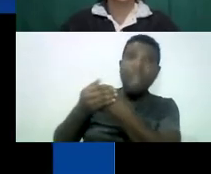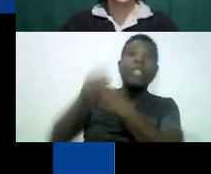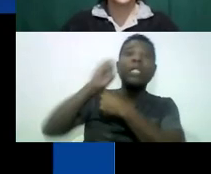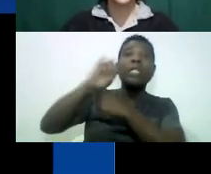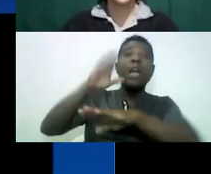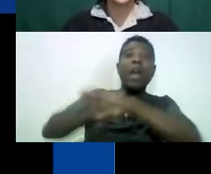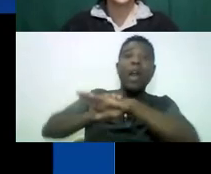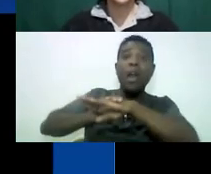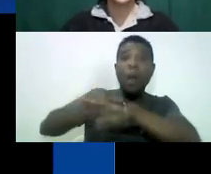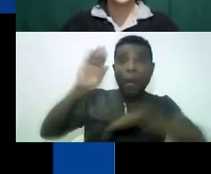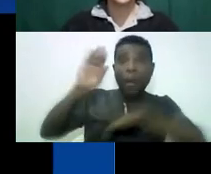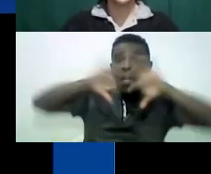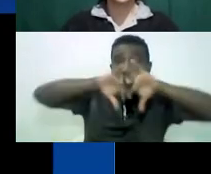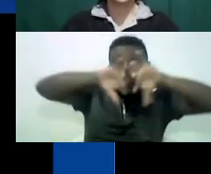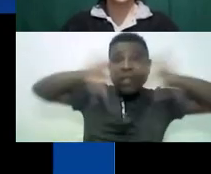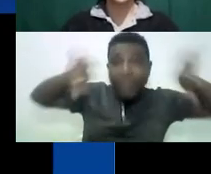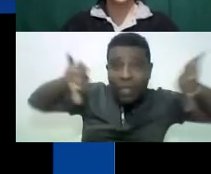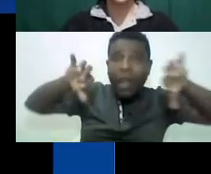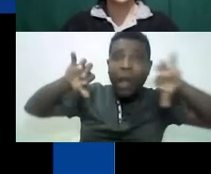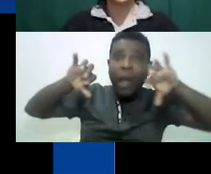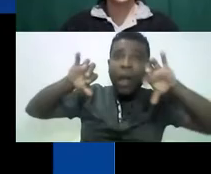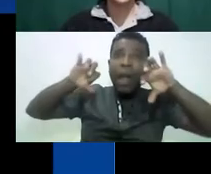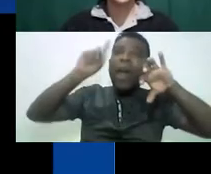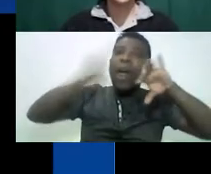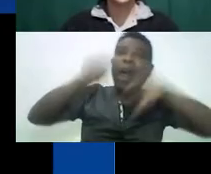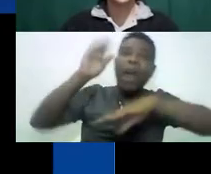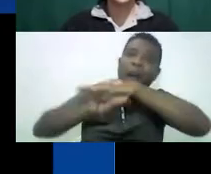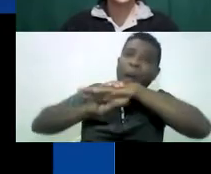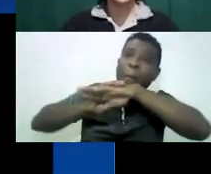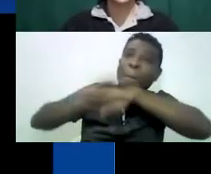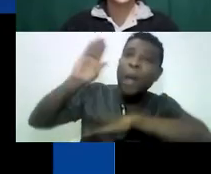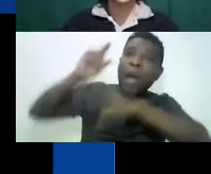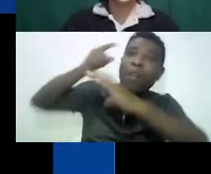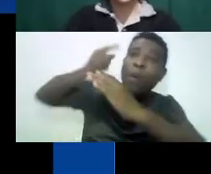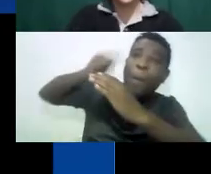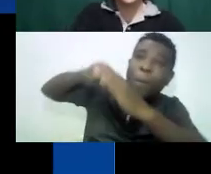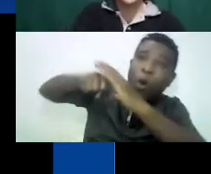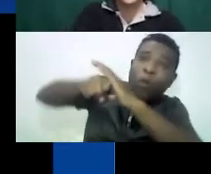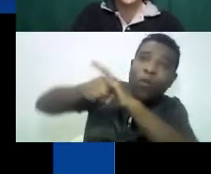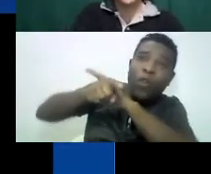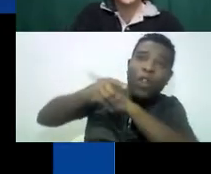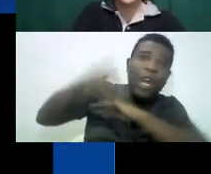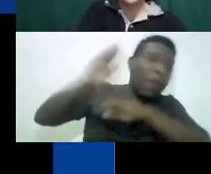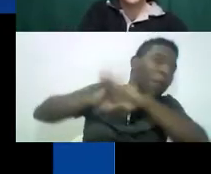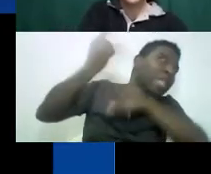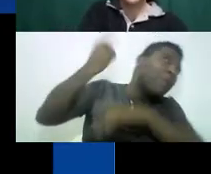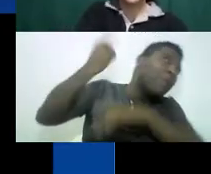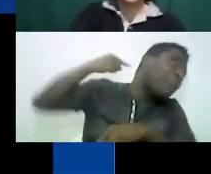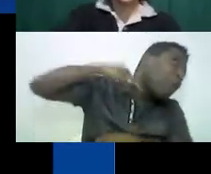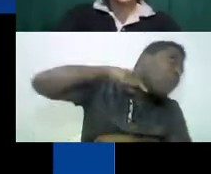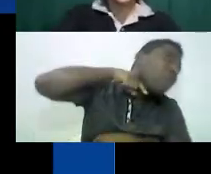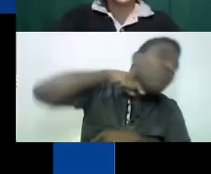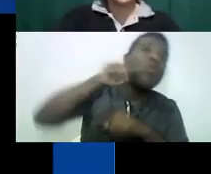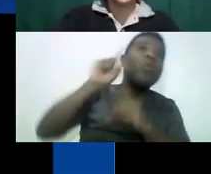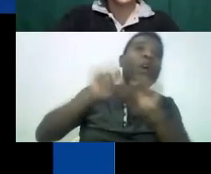mais profundos. São aí sim. São esses pequenos músculos que ficam aqui, ó, nós chamamos de interespinhais, que